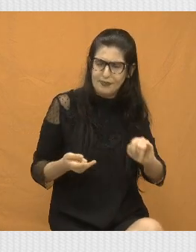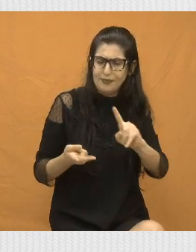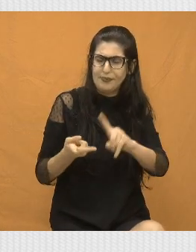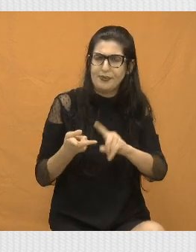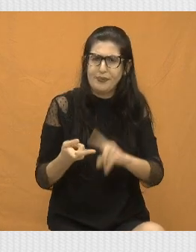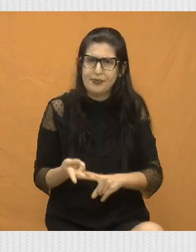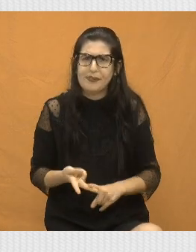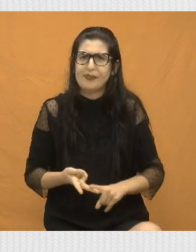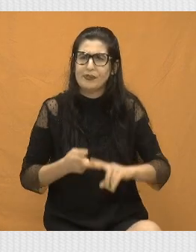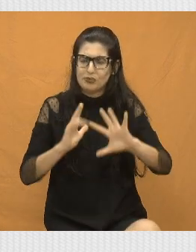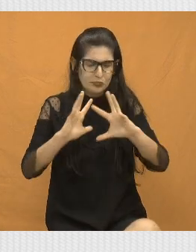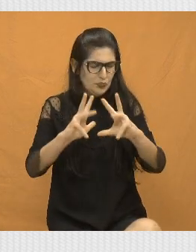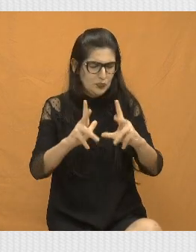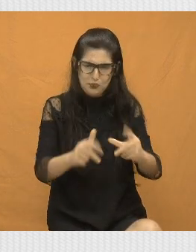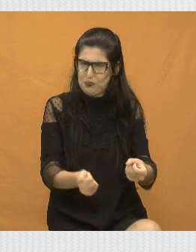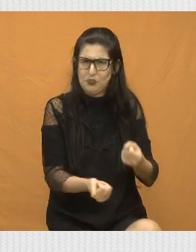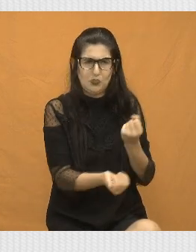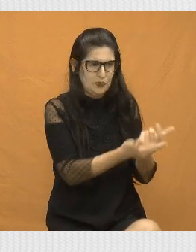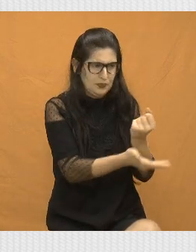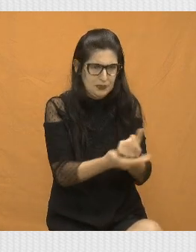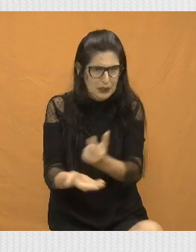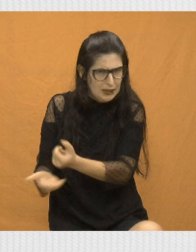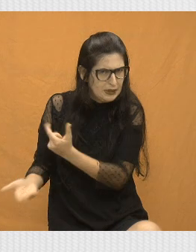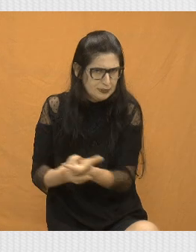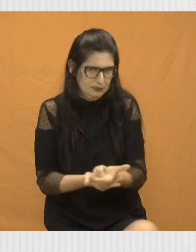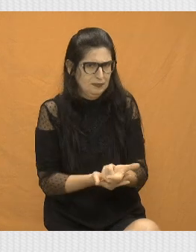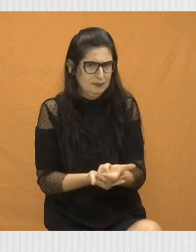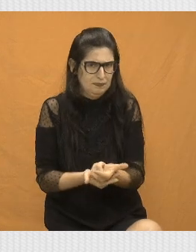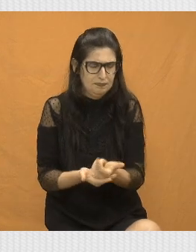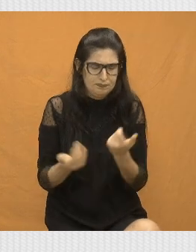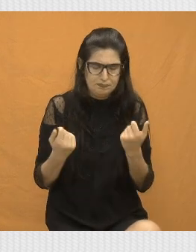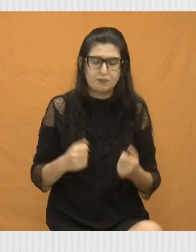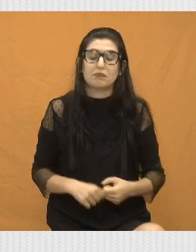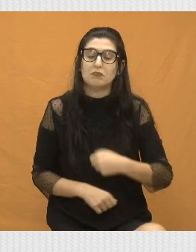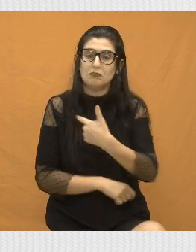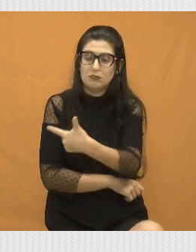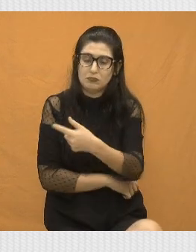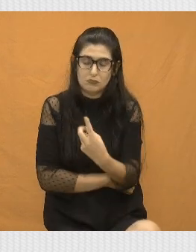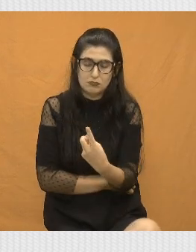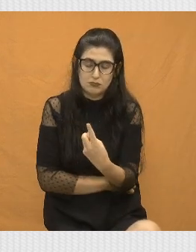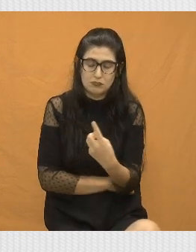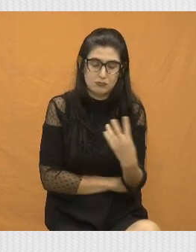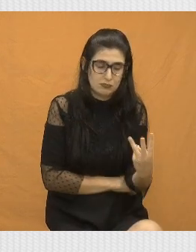receita tributária. Tivemos uma meta orçada de